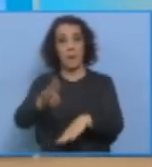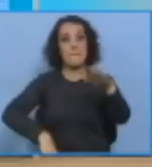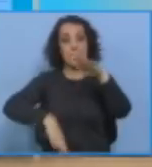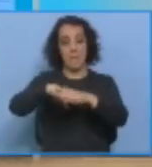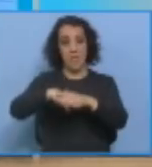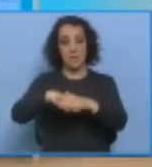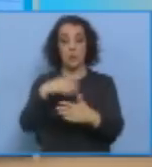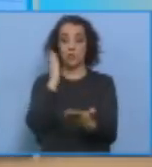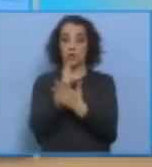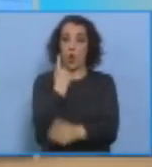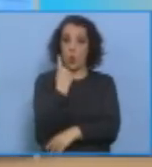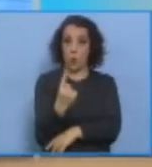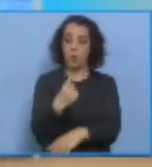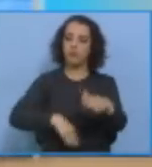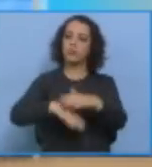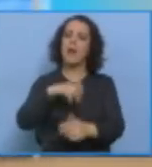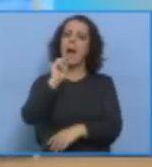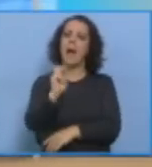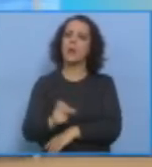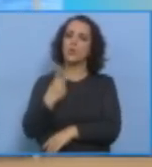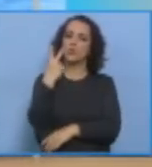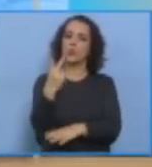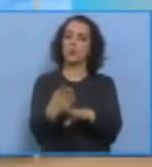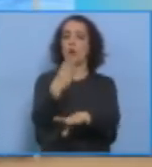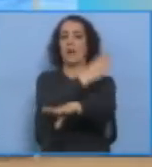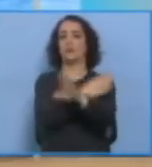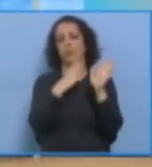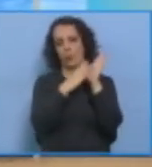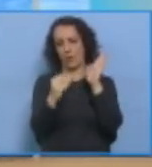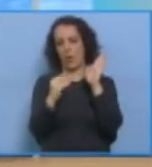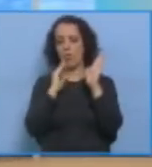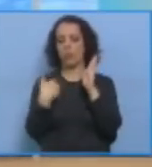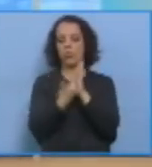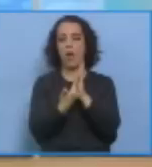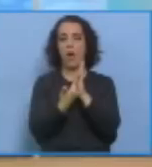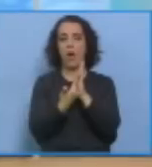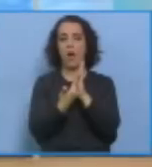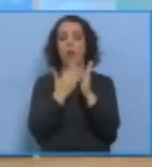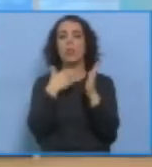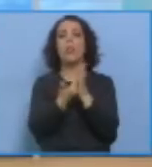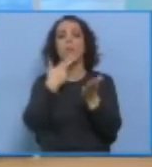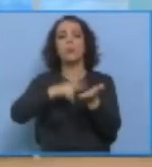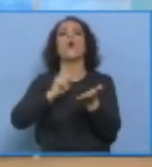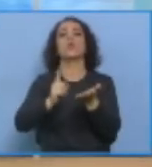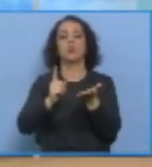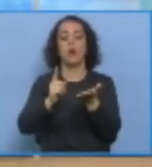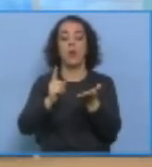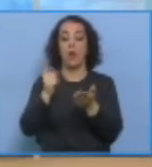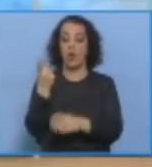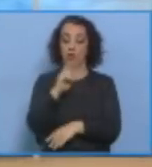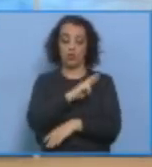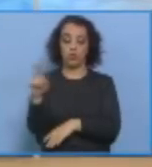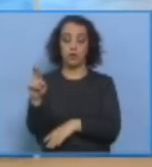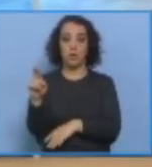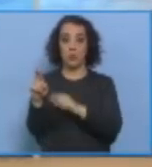ensino, referenciado a 2 anos letivos atrás, faz com que, efetivamente, tenhamos ali um montante que, se houver mais